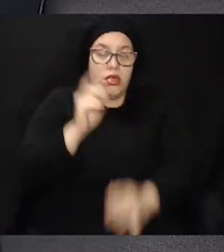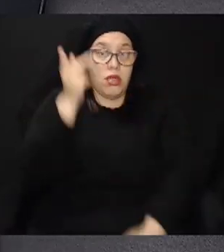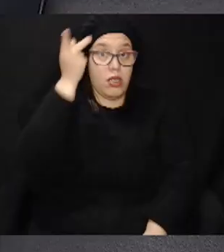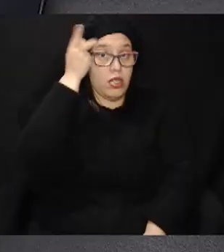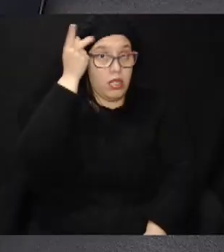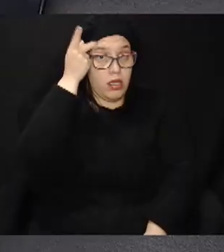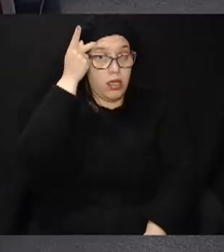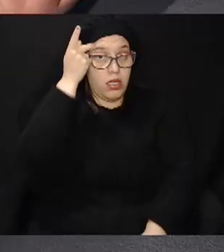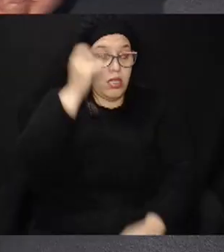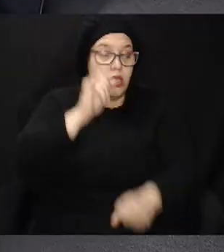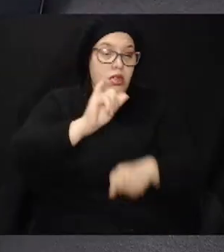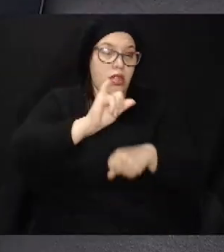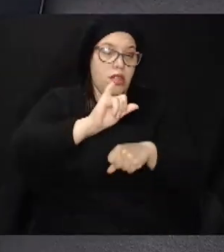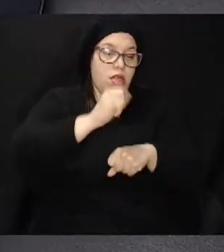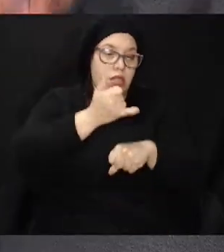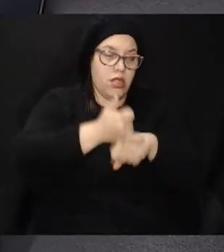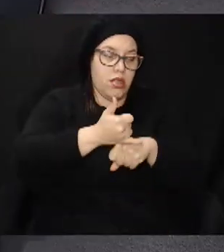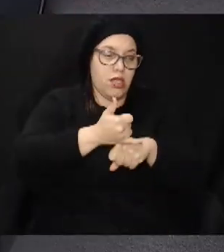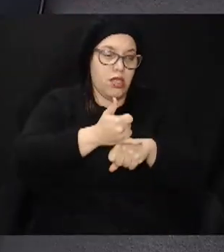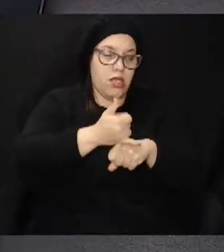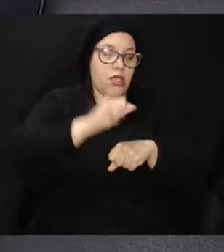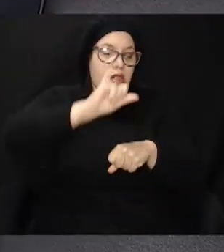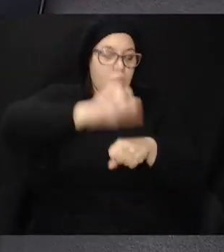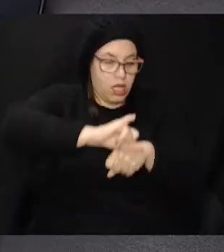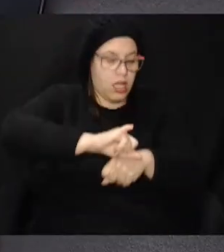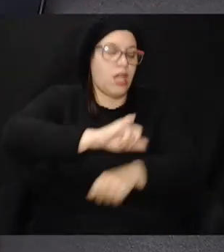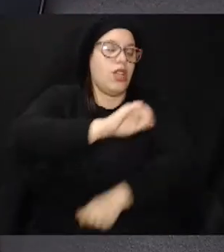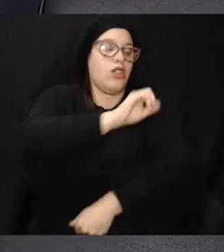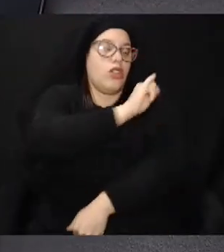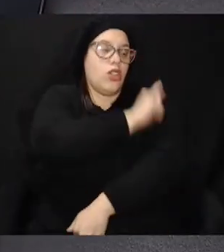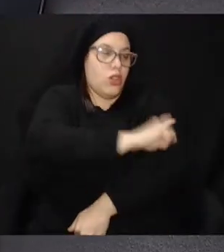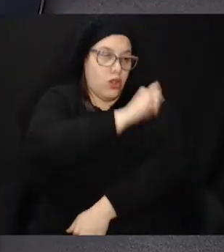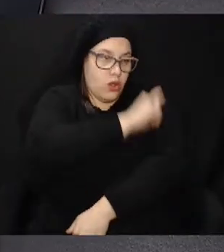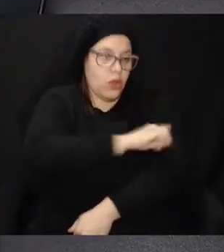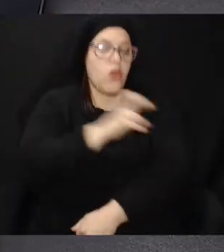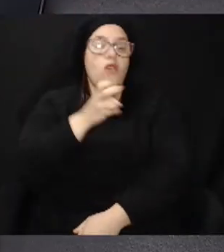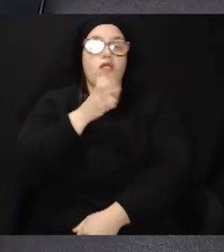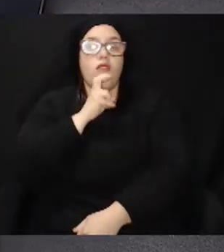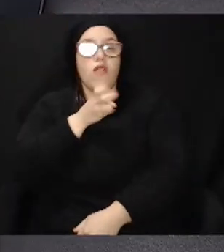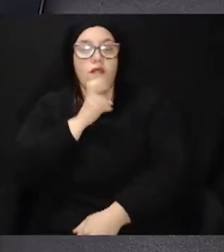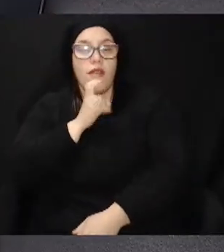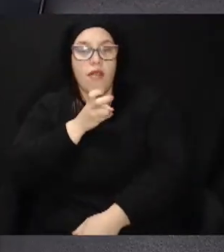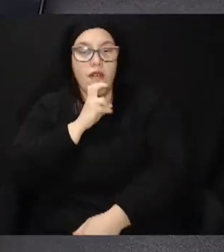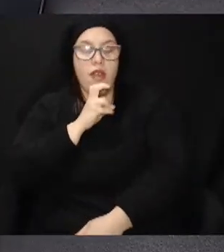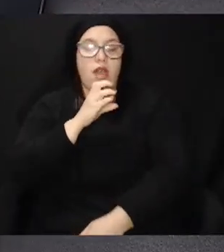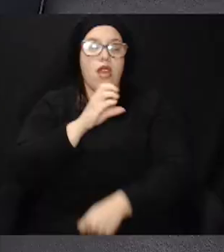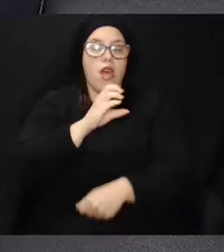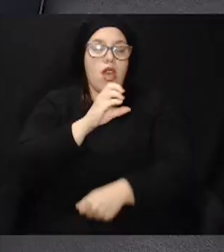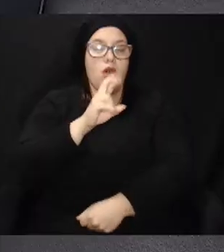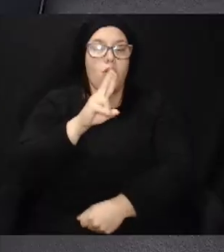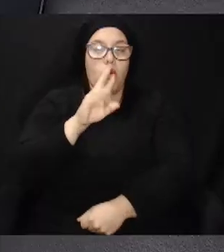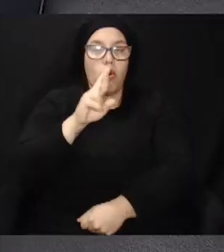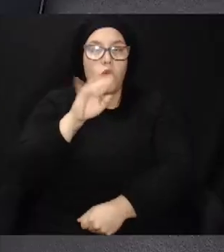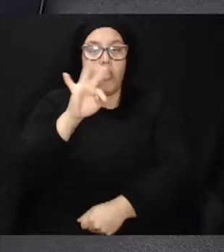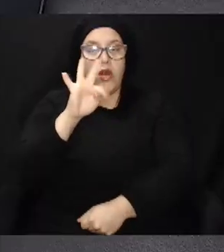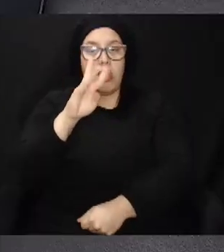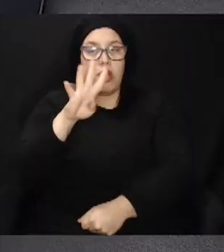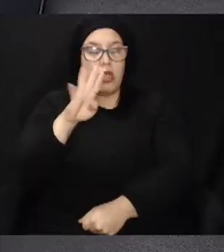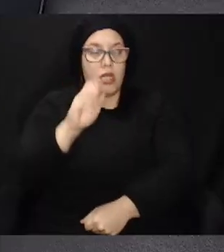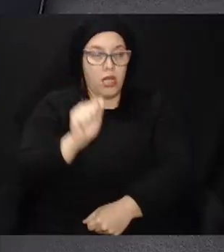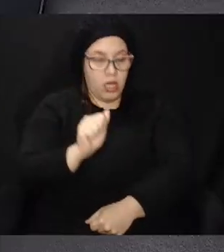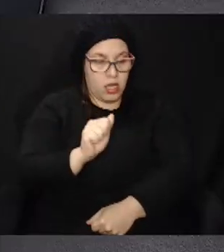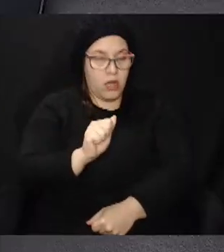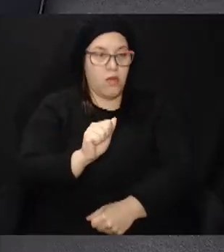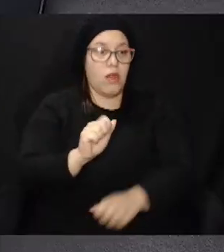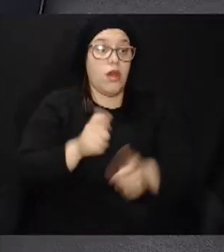de Janeiro, aí nós temos Curitiba, a Sorocaba, são grandes cidades, grandes manchas urbanas, que têm grande tendência de crescer